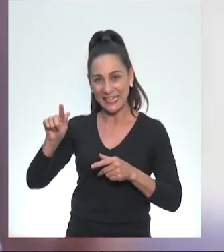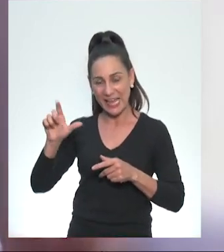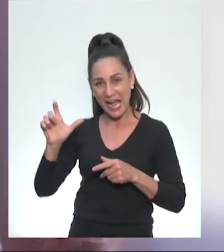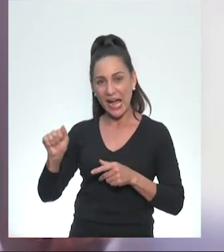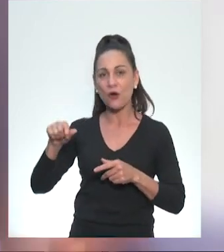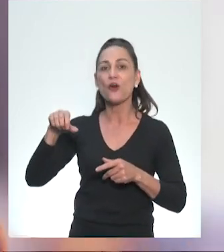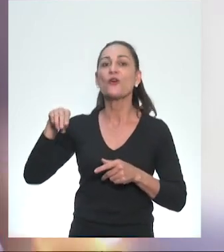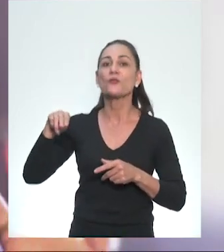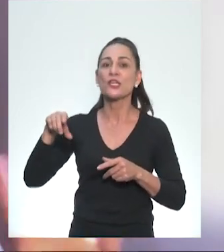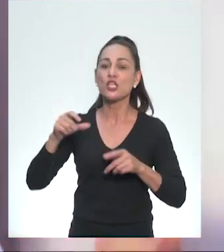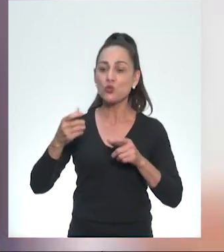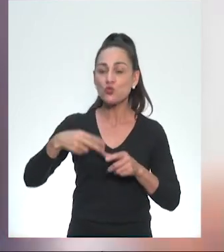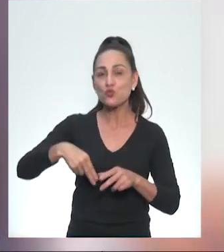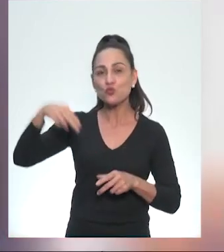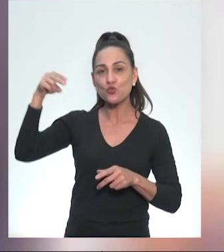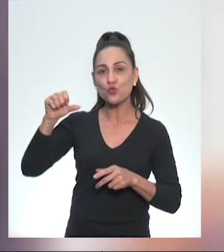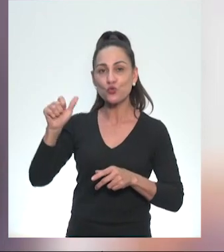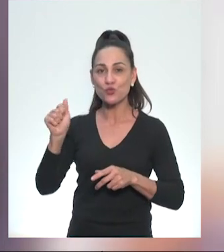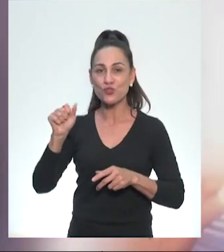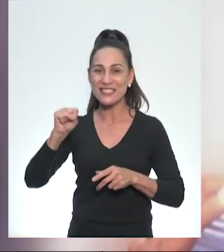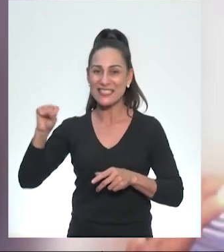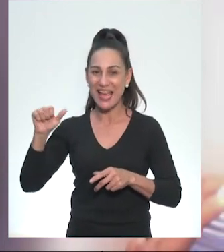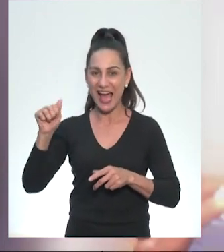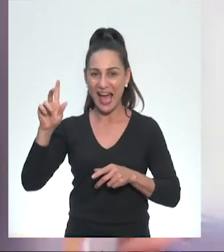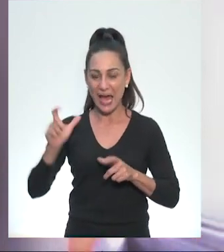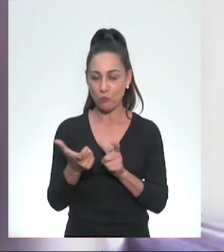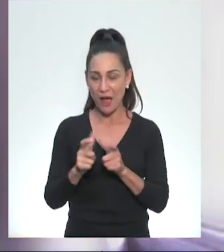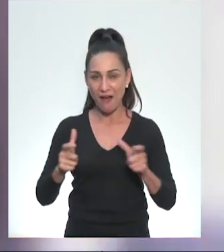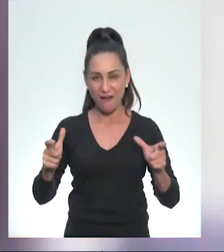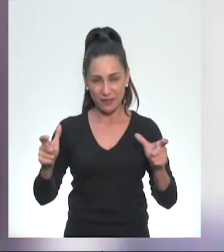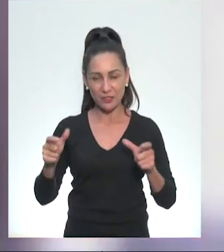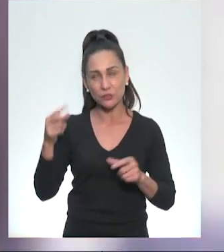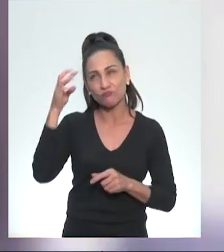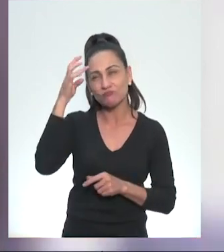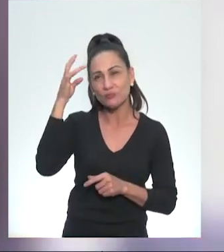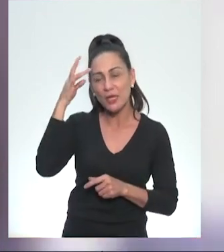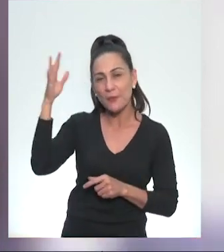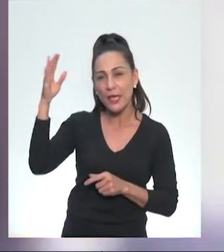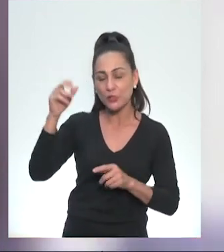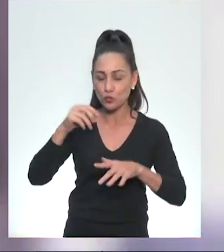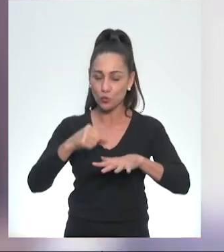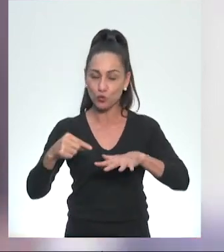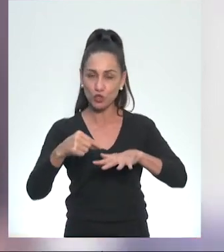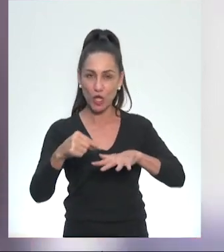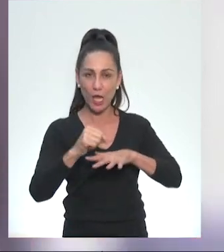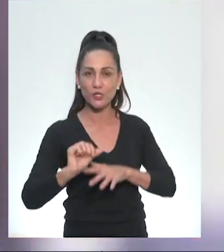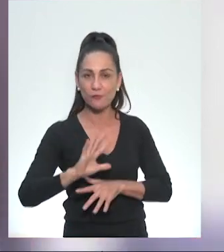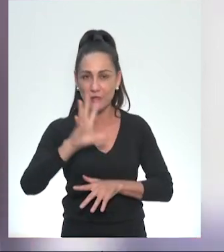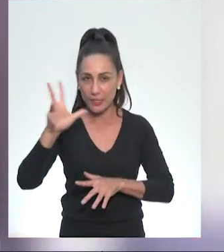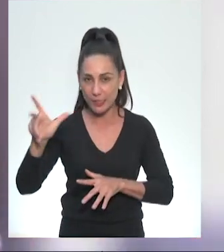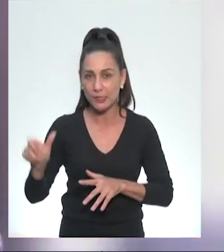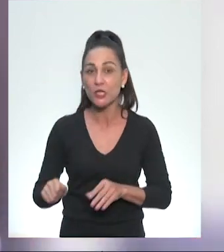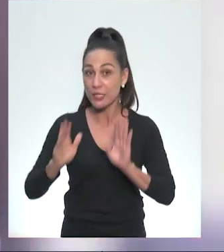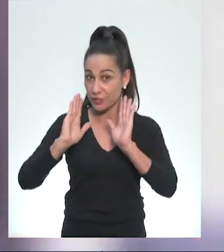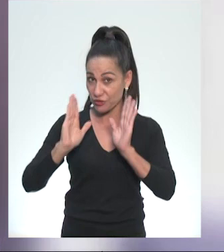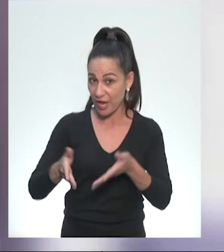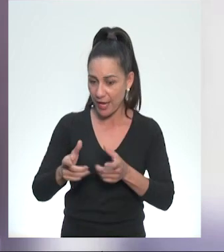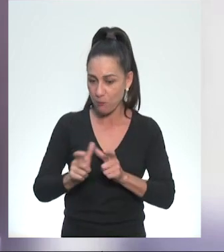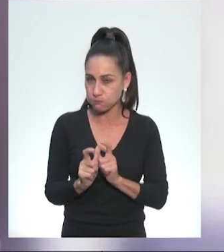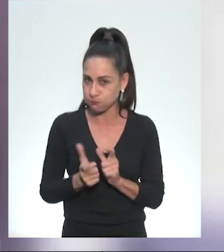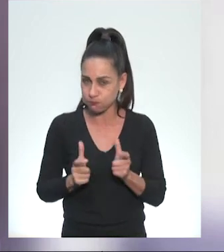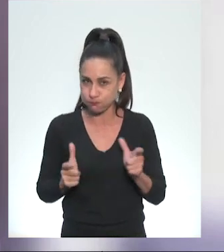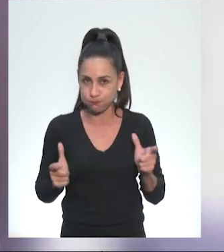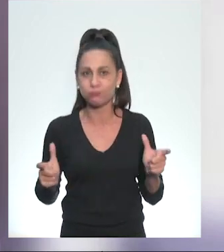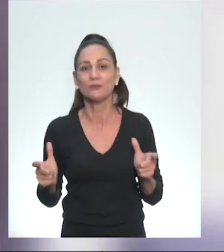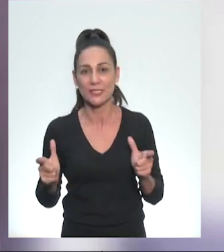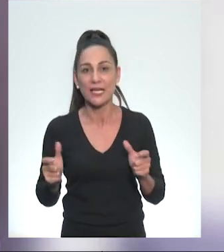Sul do Saara. Então, assim, dá para perceber que já é uma região bem grande quando a gente pensa aí no continente africano, que já é imenso.